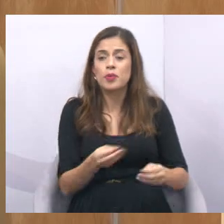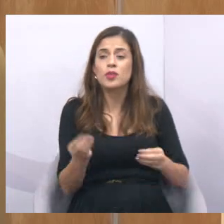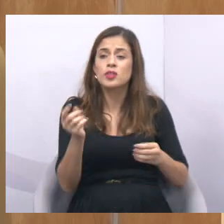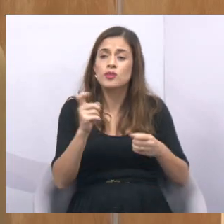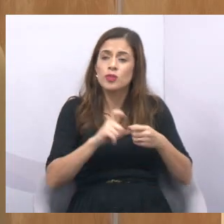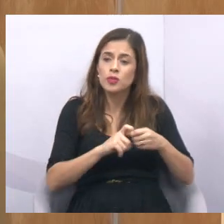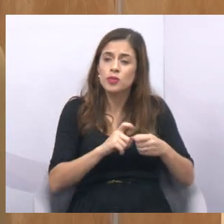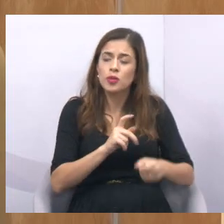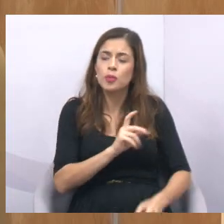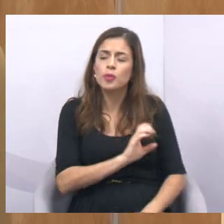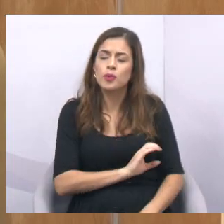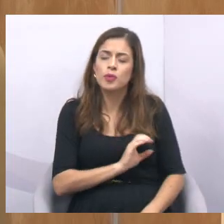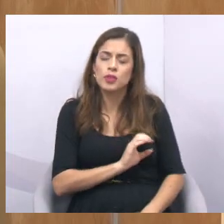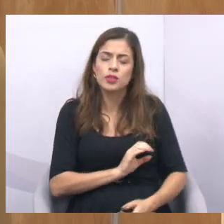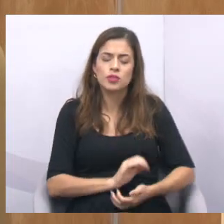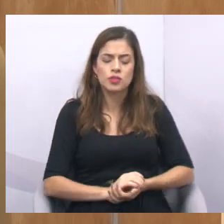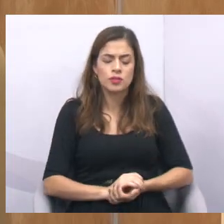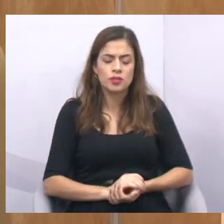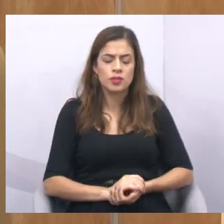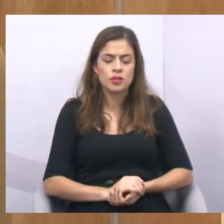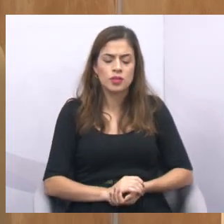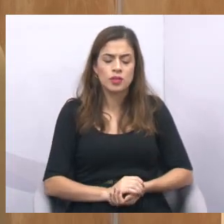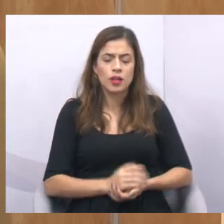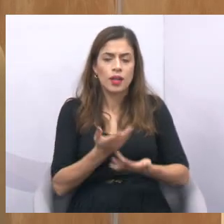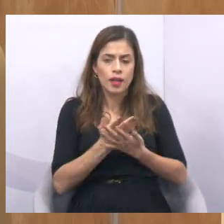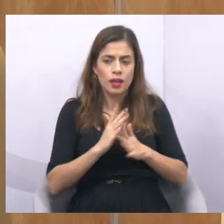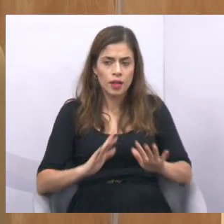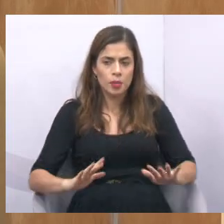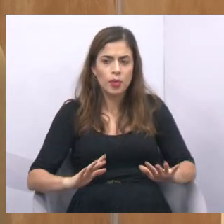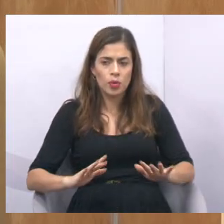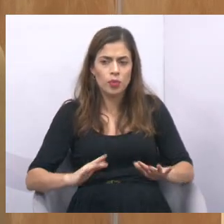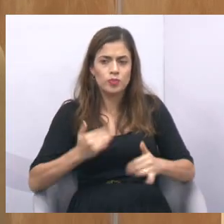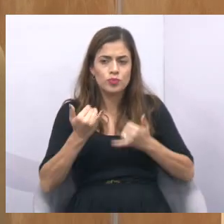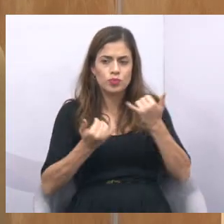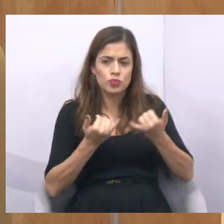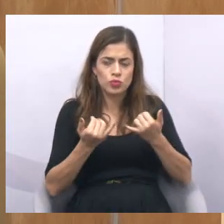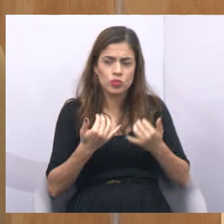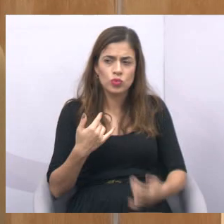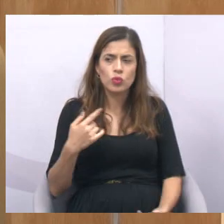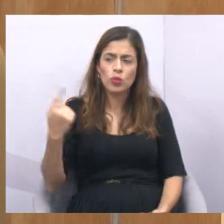acabou o jogo, ela falou assim para mim, Edivar,